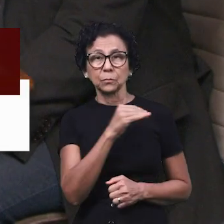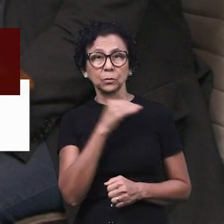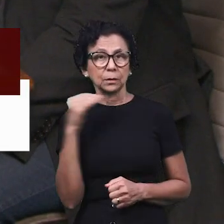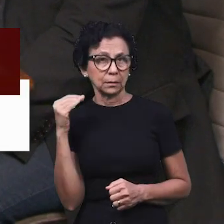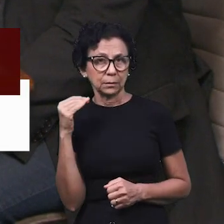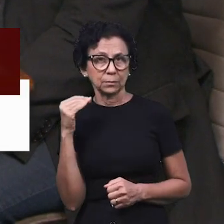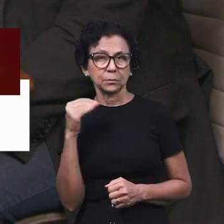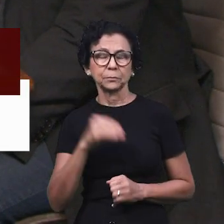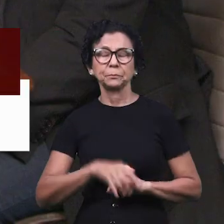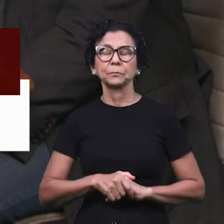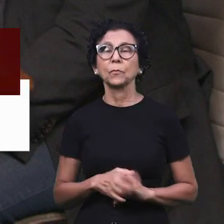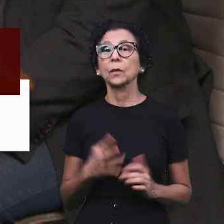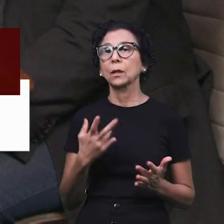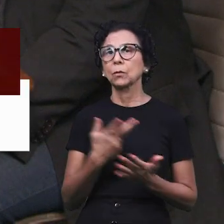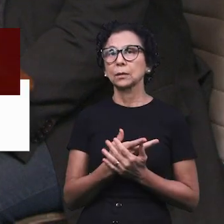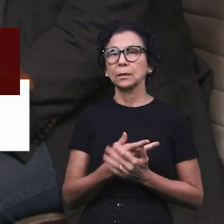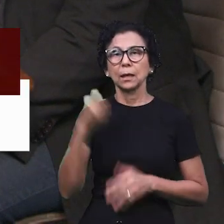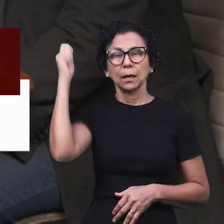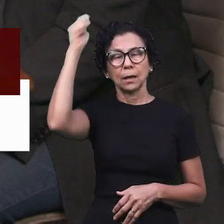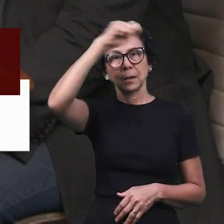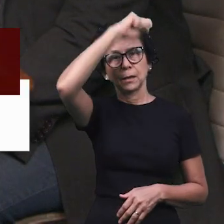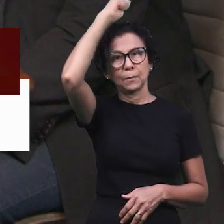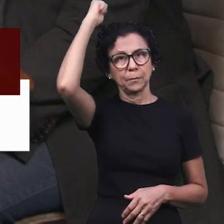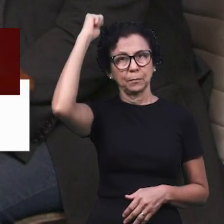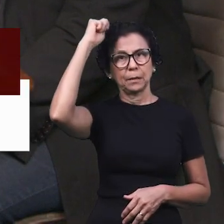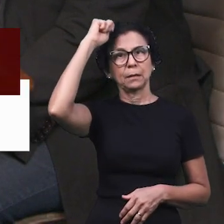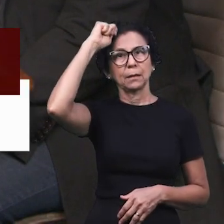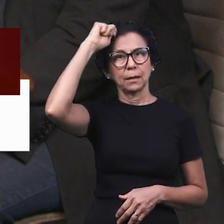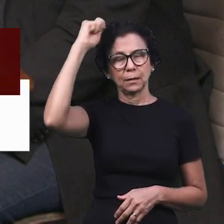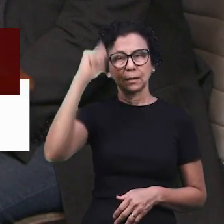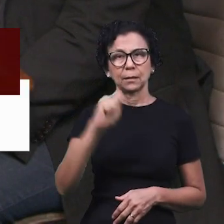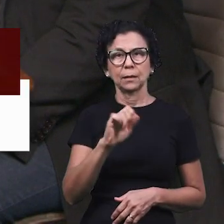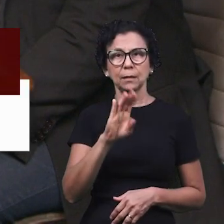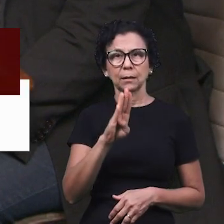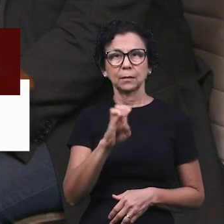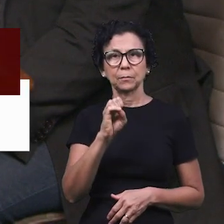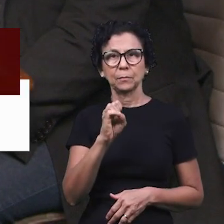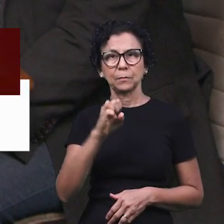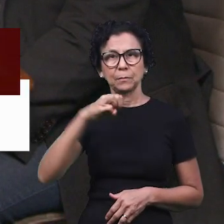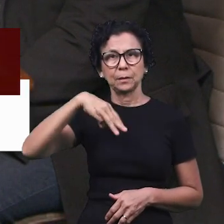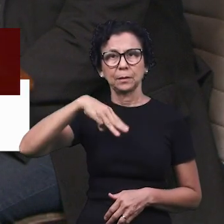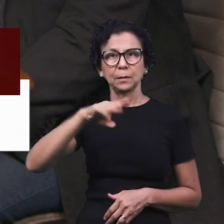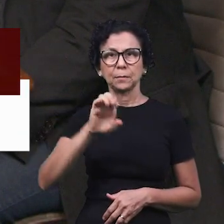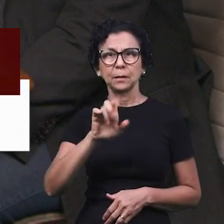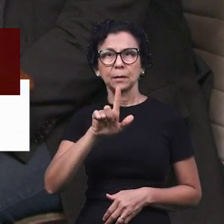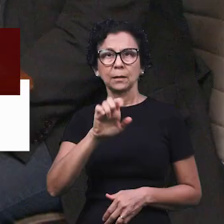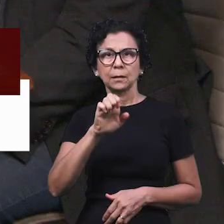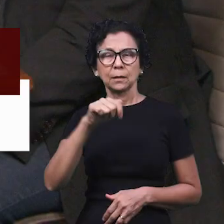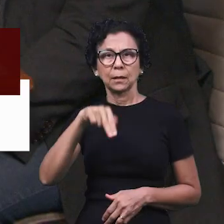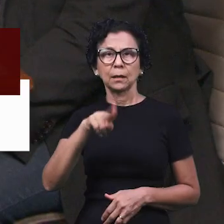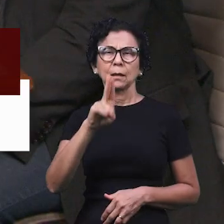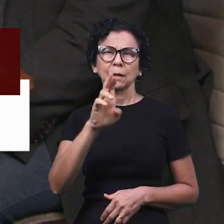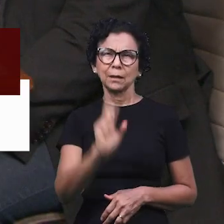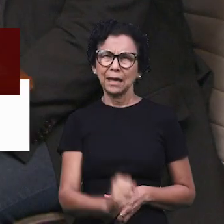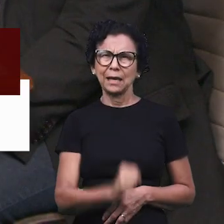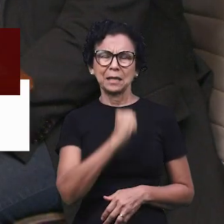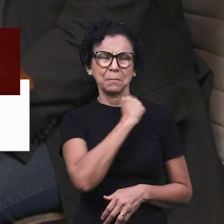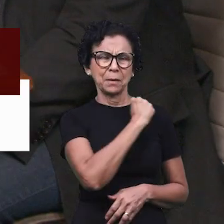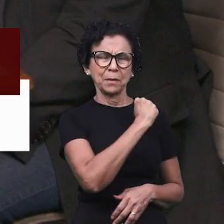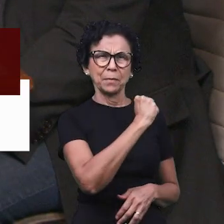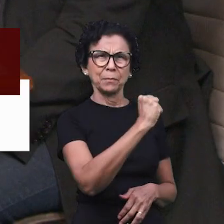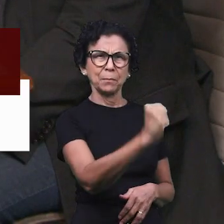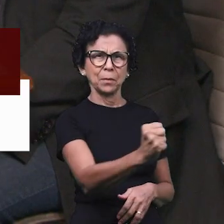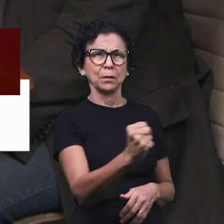o que aconteceu foi que Abimeleque, ele se levantou contra a cidade de Siquém, matou a todos.